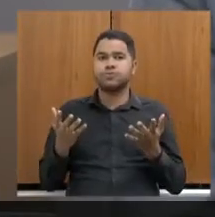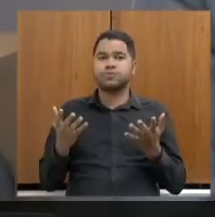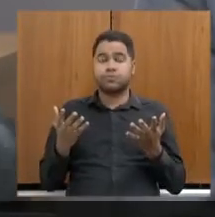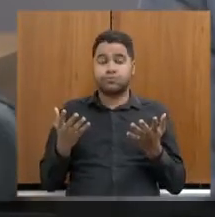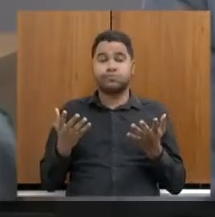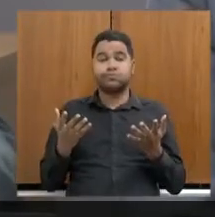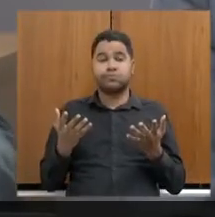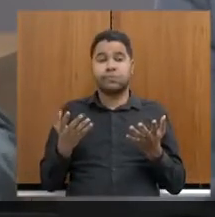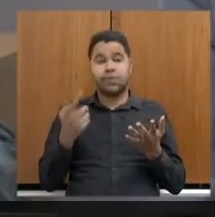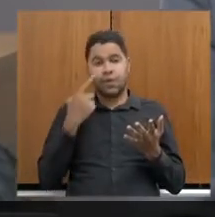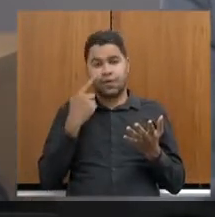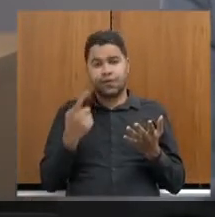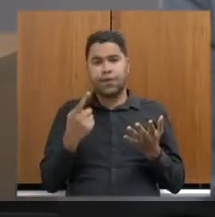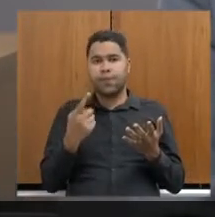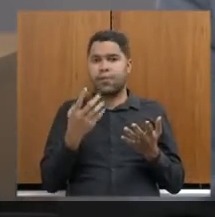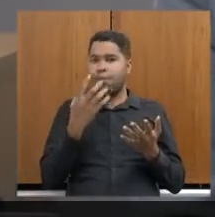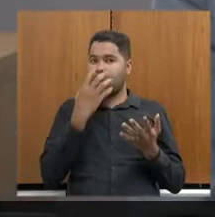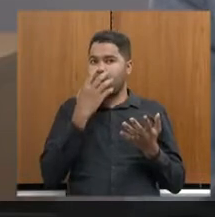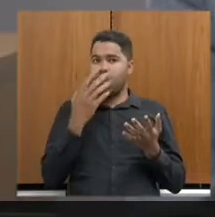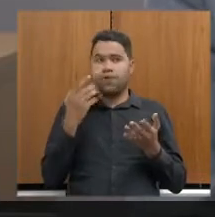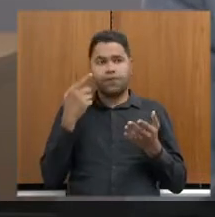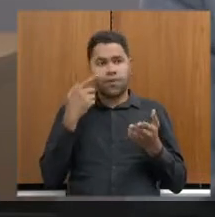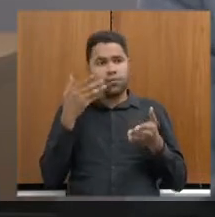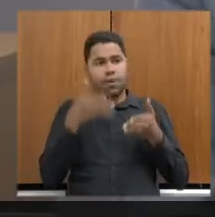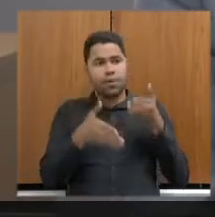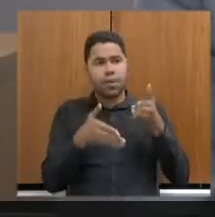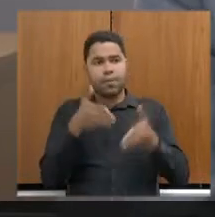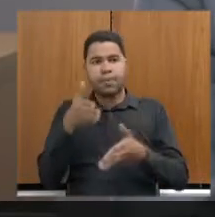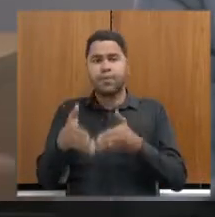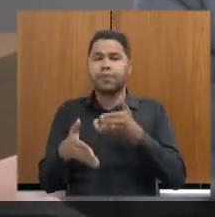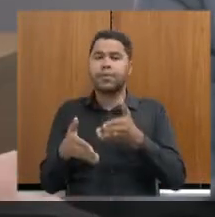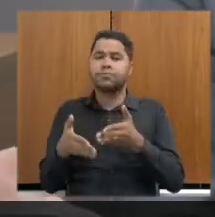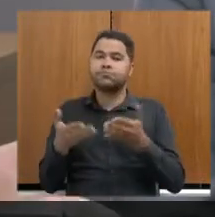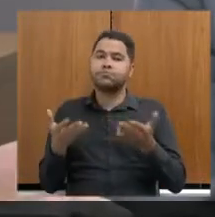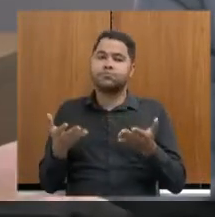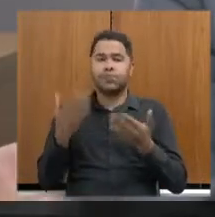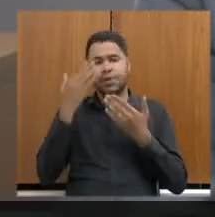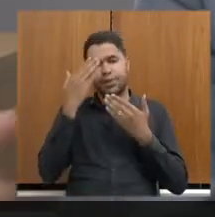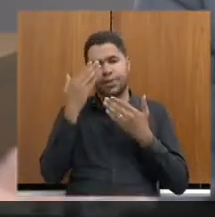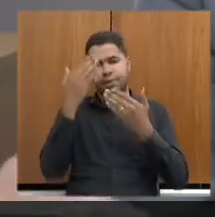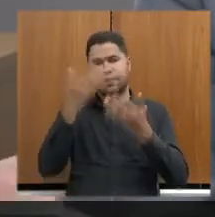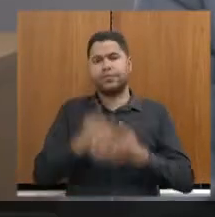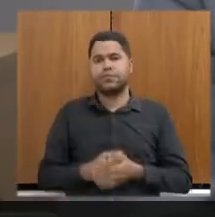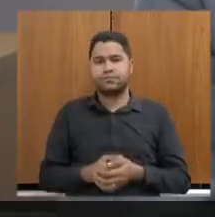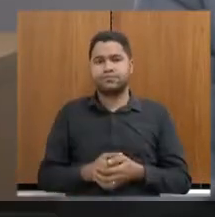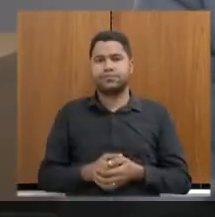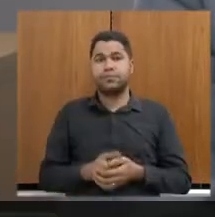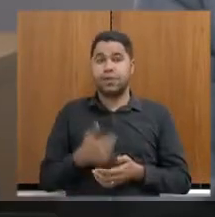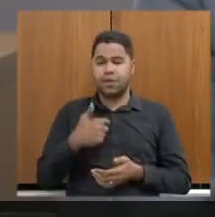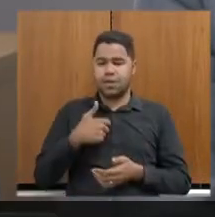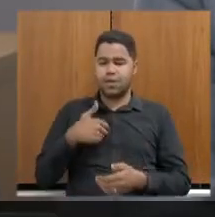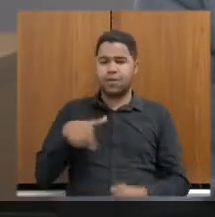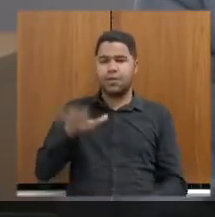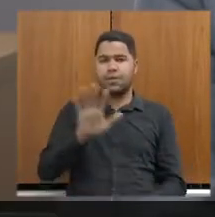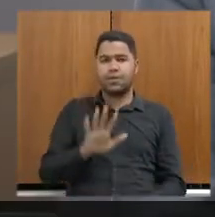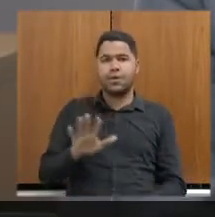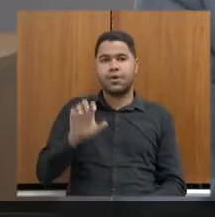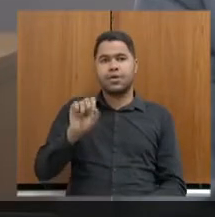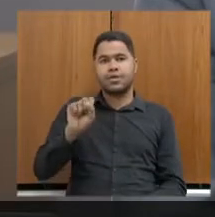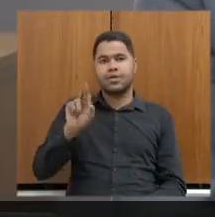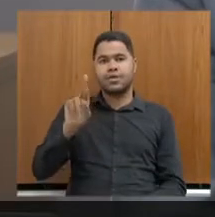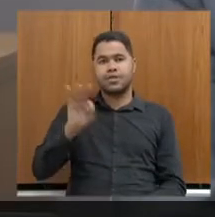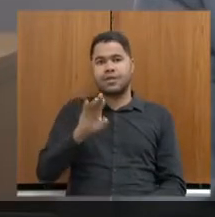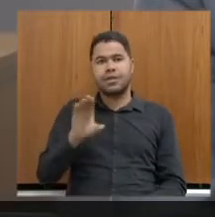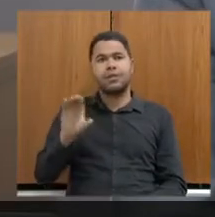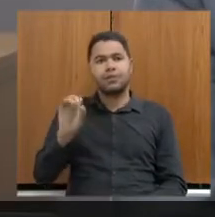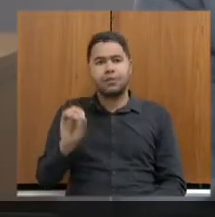e aí nós temos os respiradores chegando nós vemos as aeronaves segundos e aí a minha gratidão eu que sou do Sertão não é pude ter